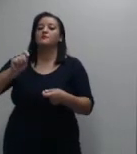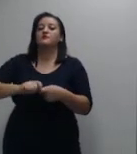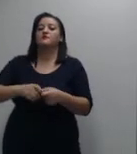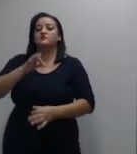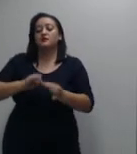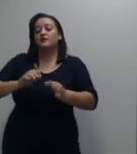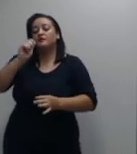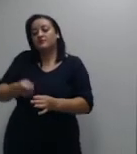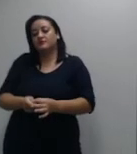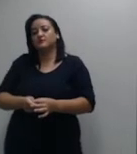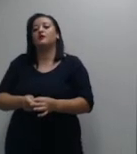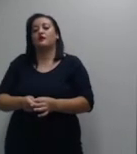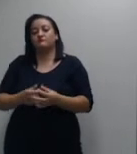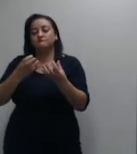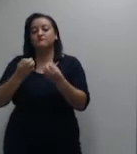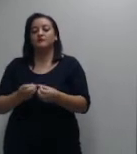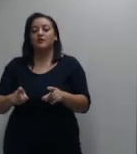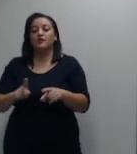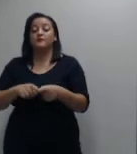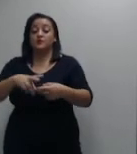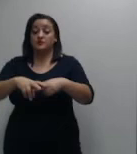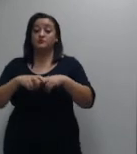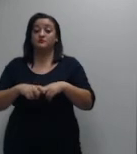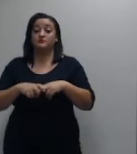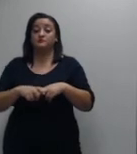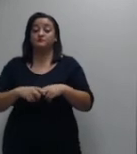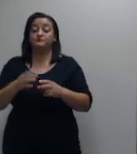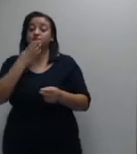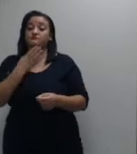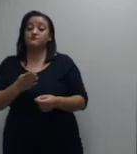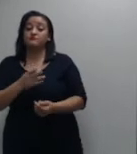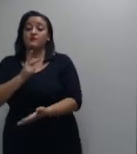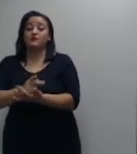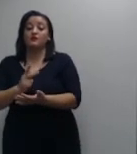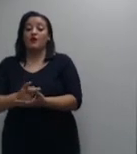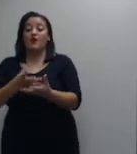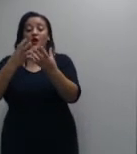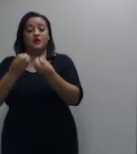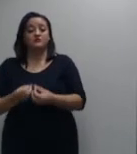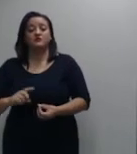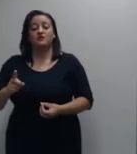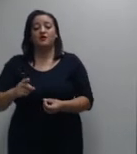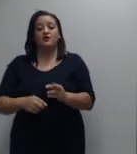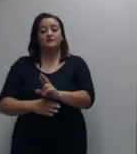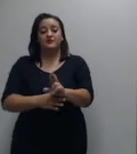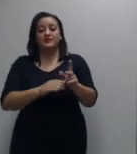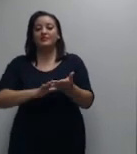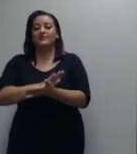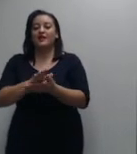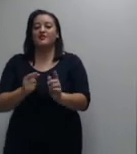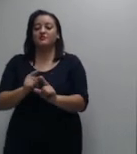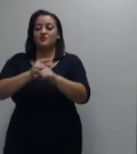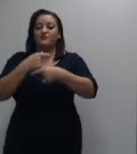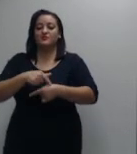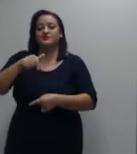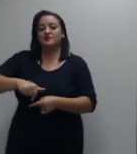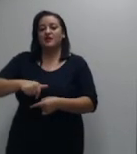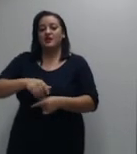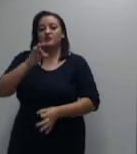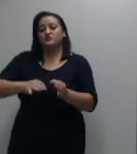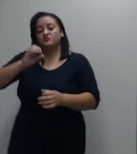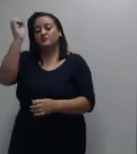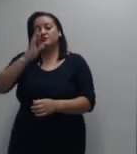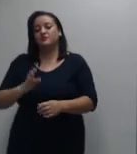homologando portanto Brasil expedido o relatório não representa ofensa à soberania Nacional segundo lugar